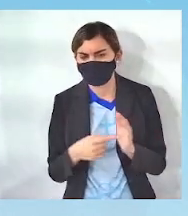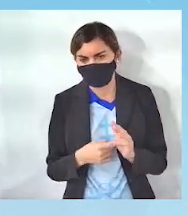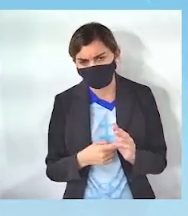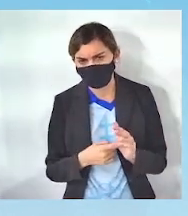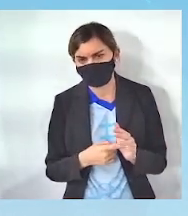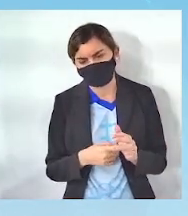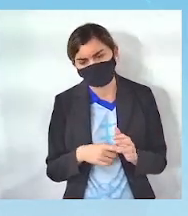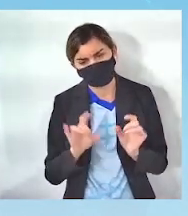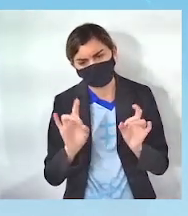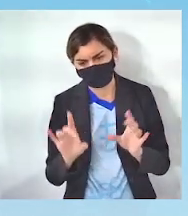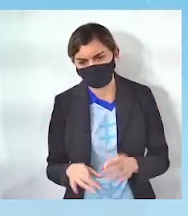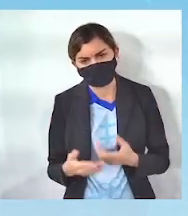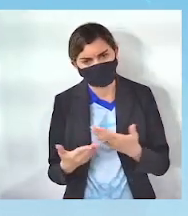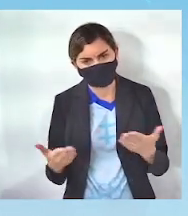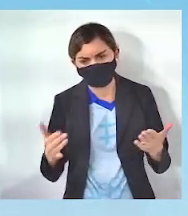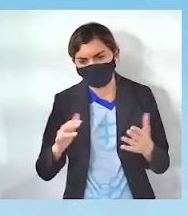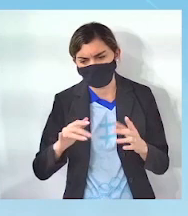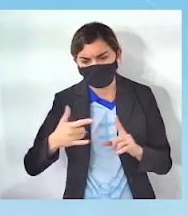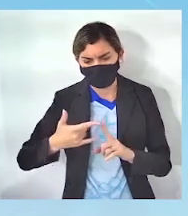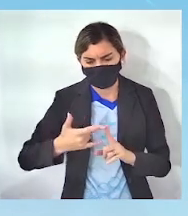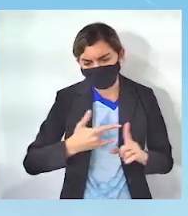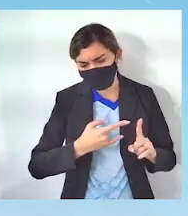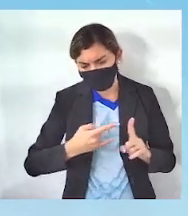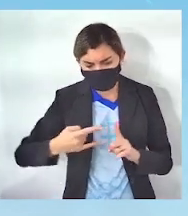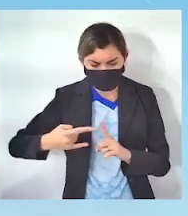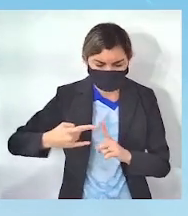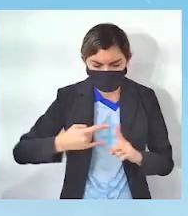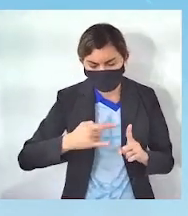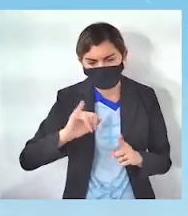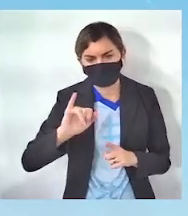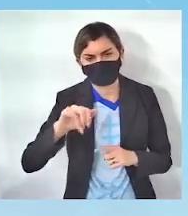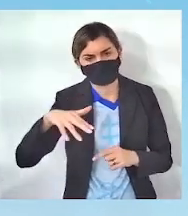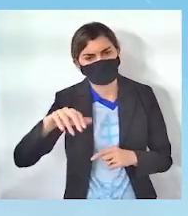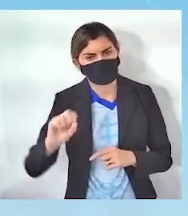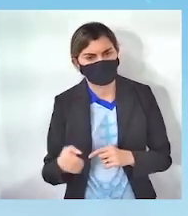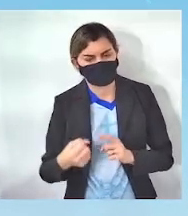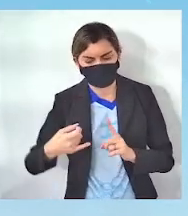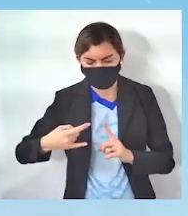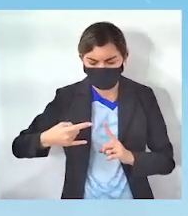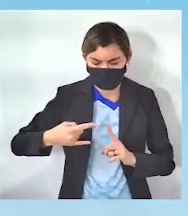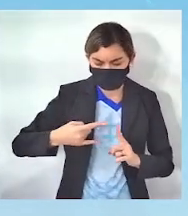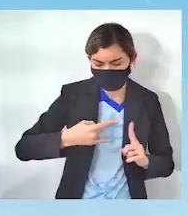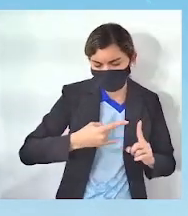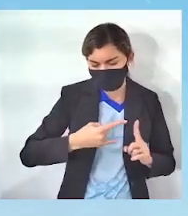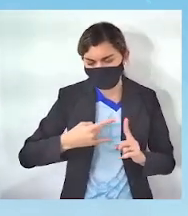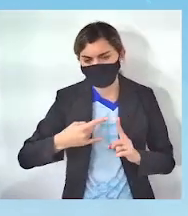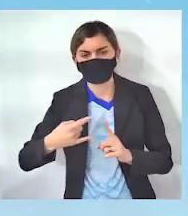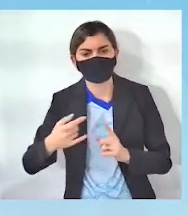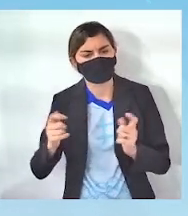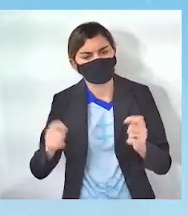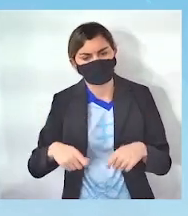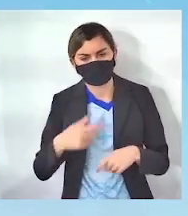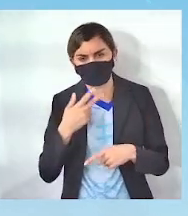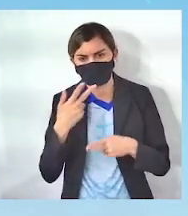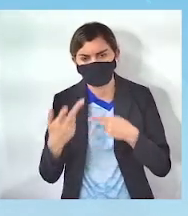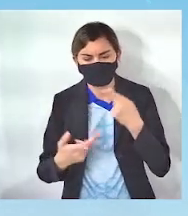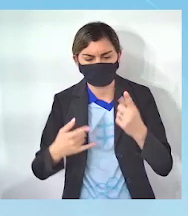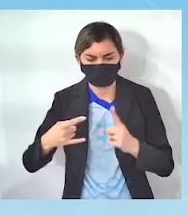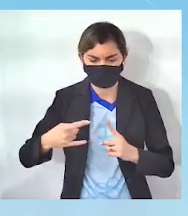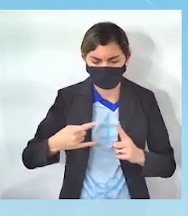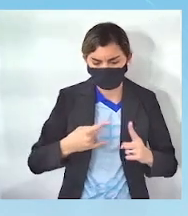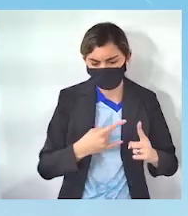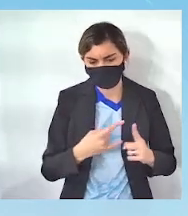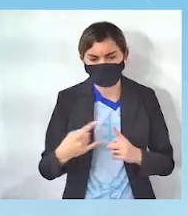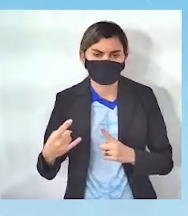em especial, os ímãs, né, é que sofrem esse processo de atração e repulsão. Então a gente pode dizer que a atração e repulsão